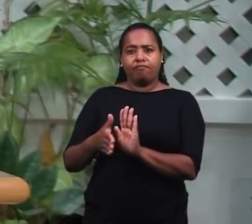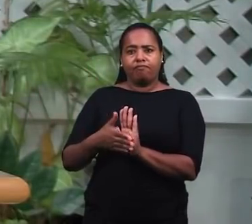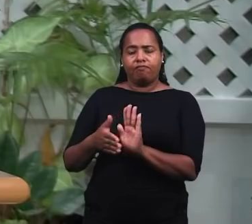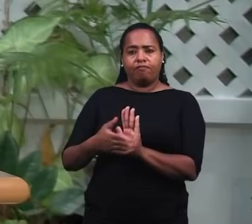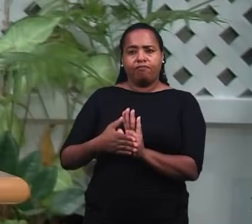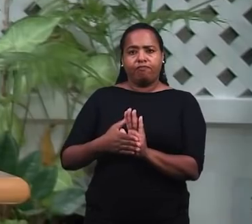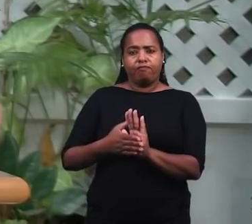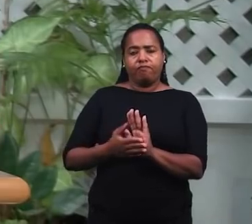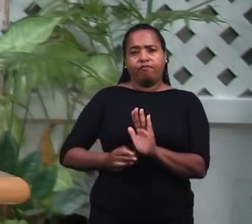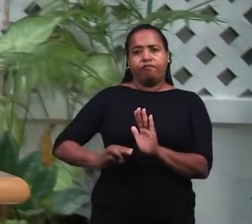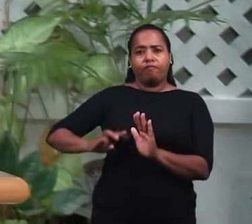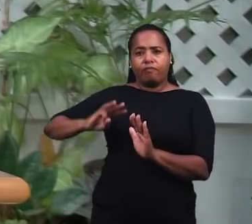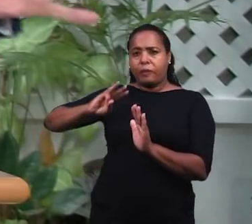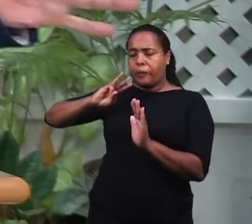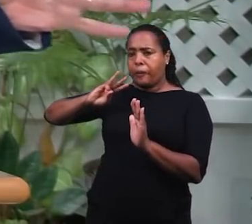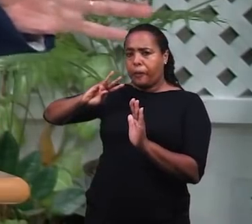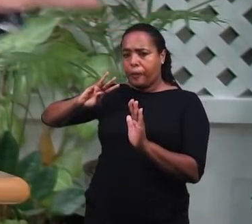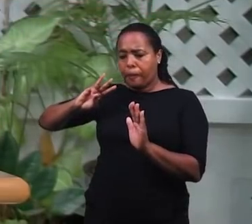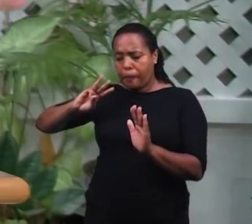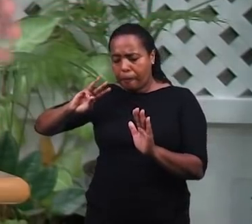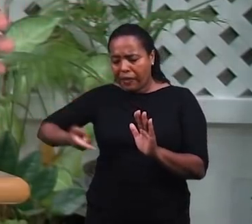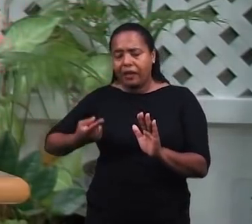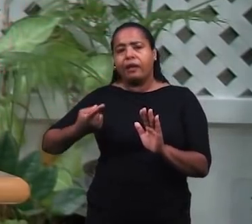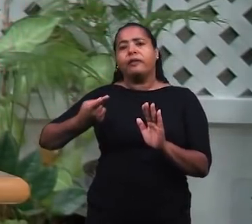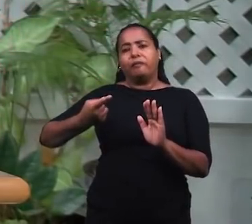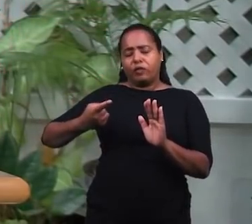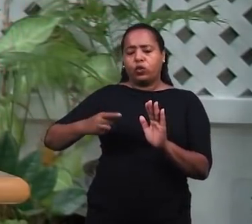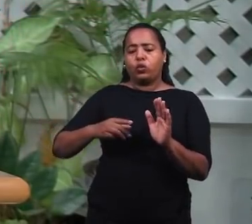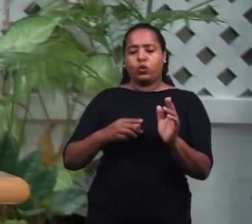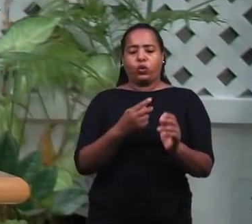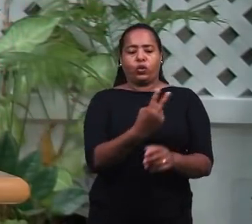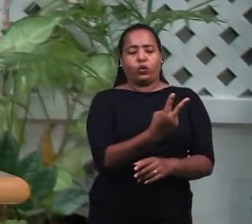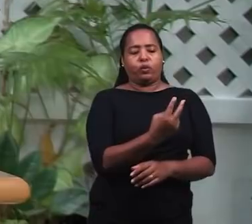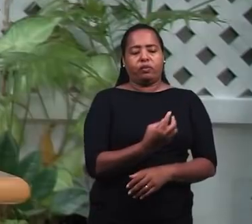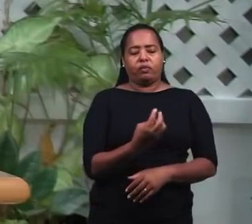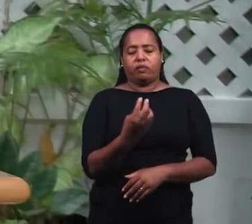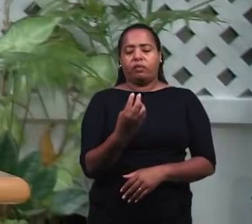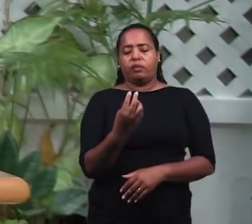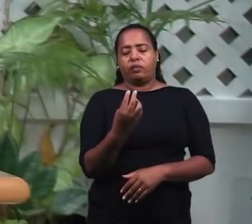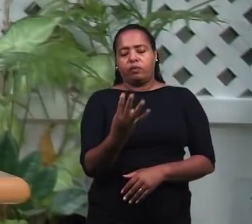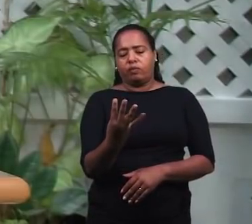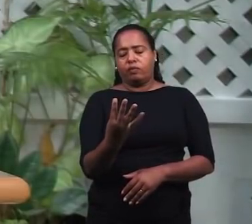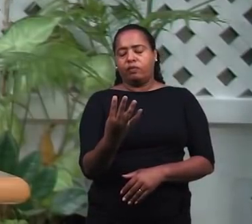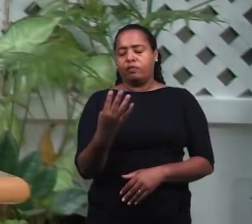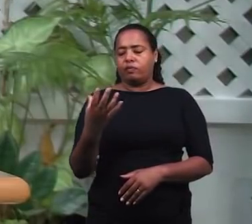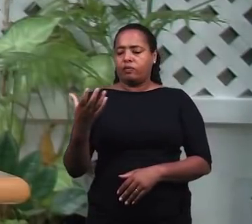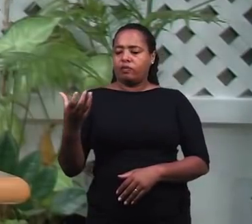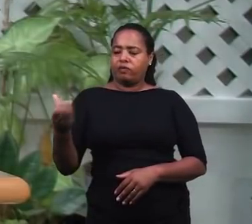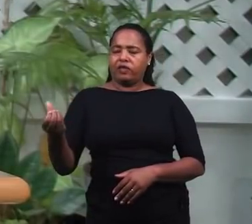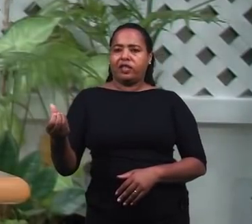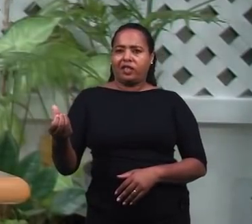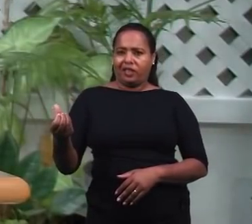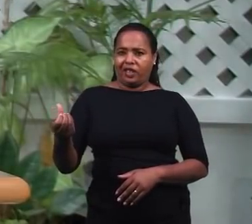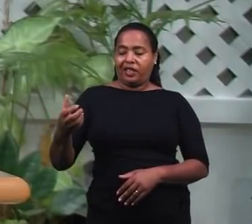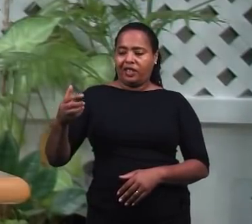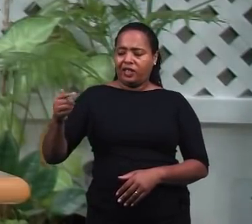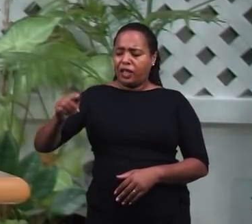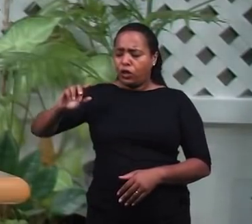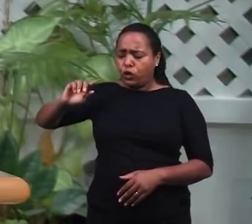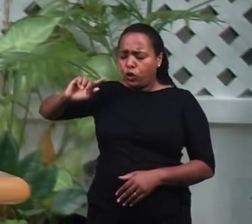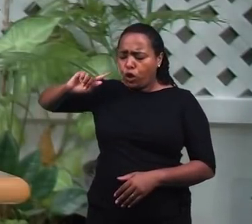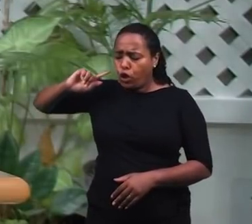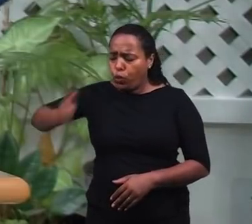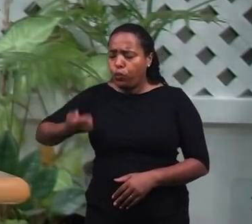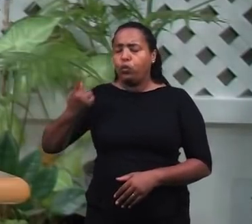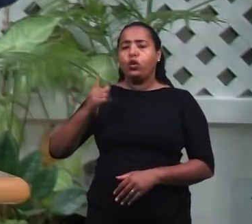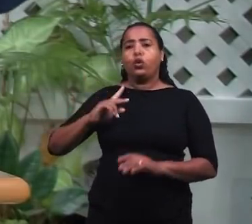o milênio. Então, 2, 4, 6. E mais 1000 anos. 7000 anos